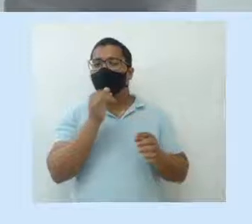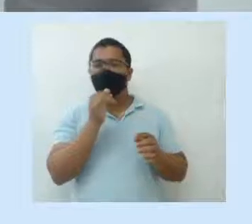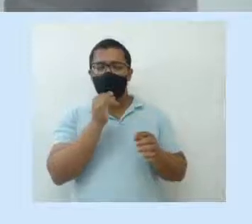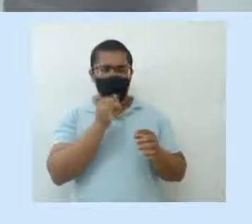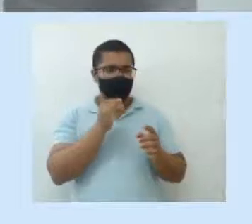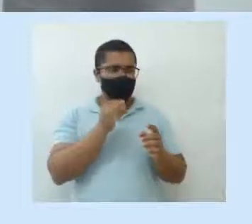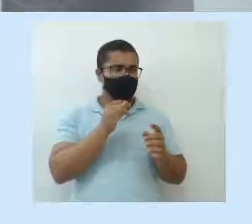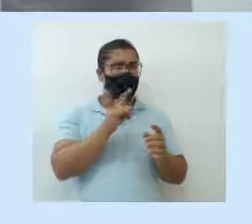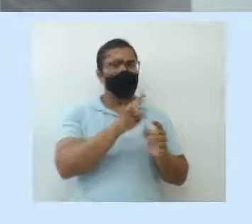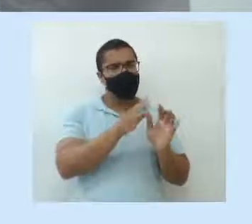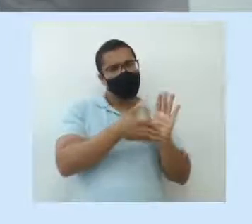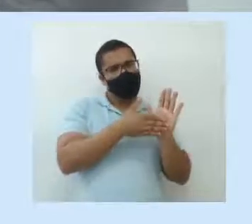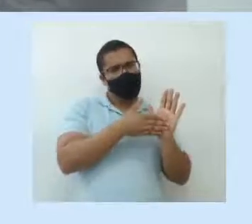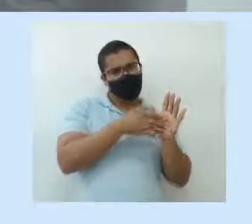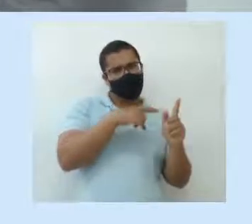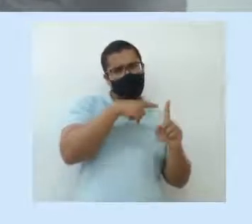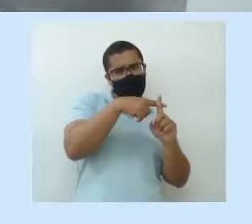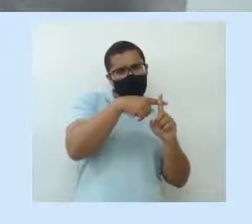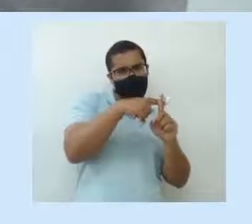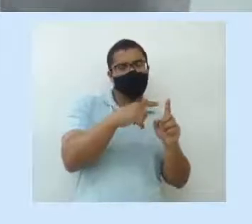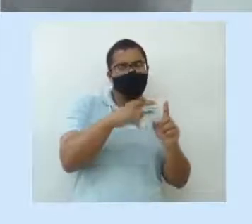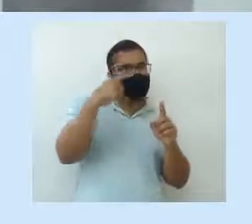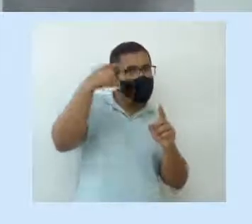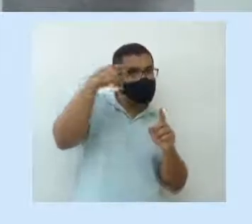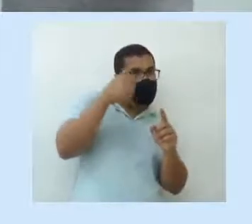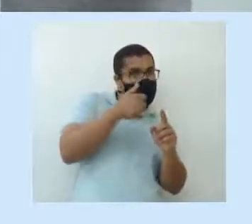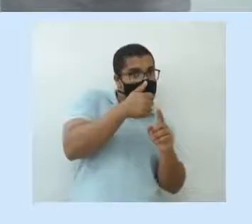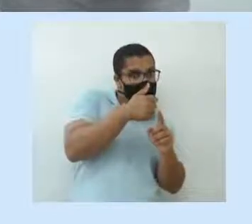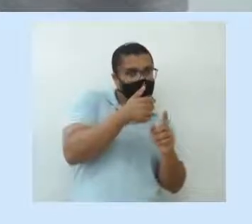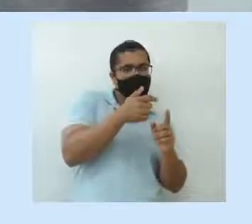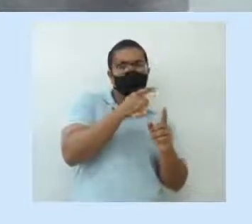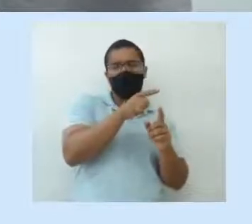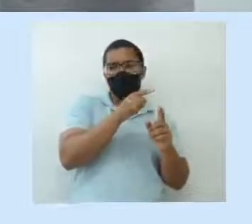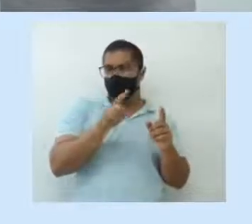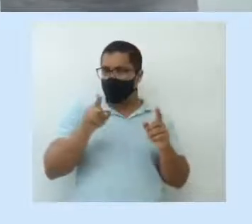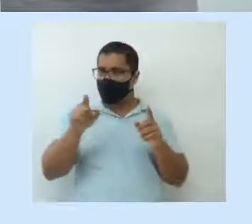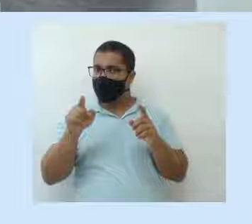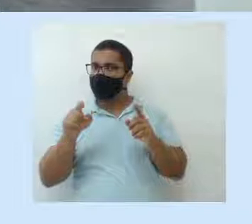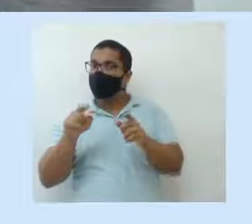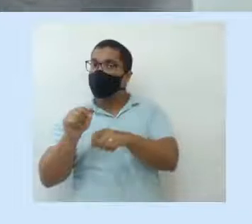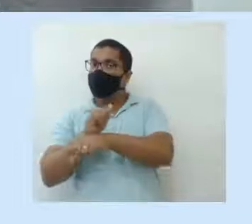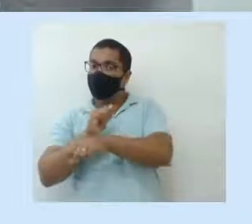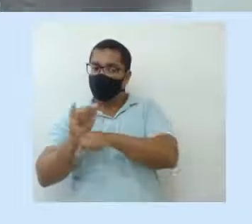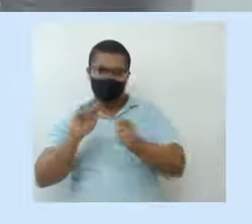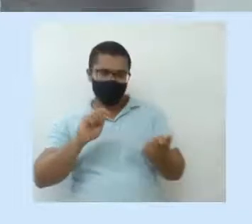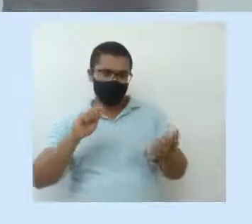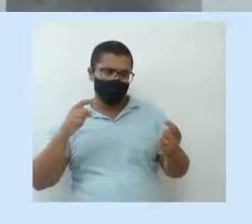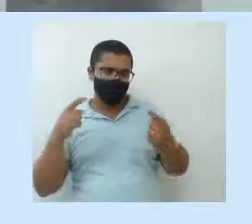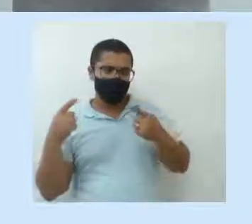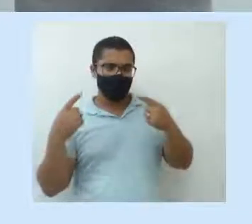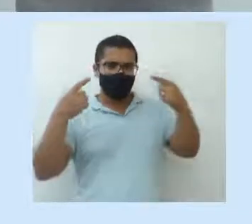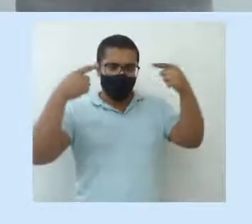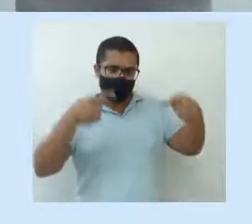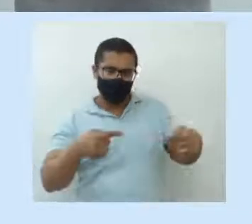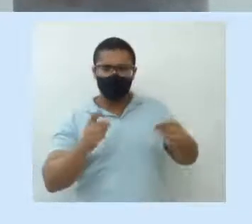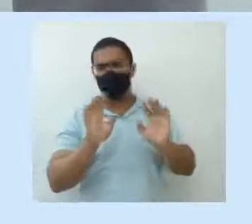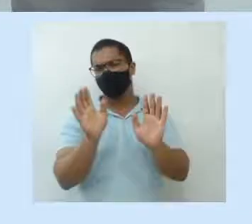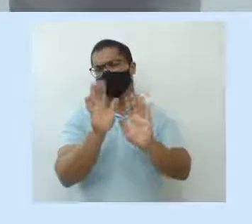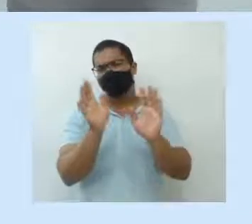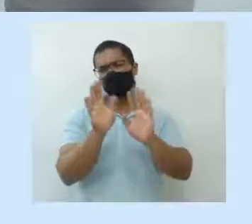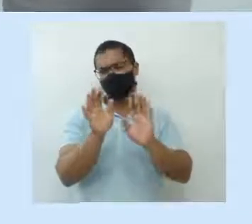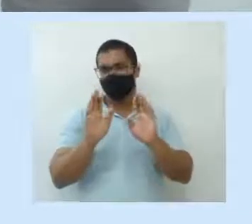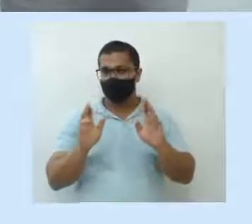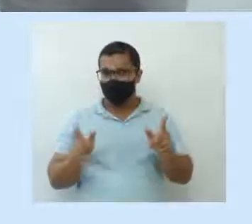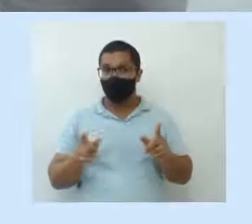ciência proposta pelo positivismo. Para que você, estudante, faça um contraponto entre o fenômeno